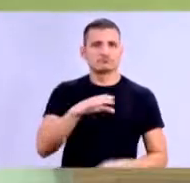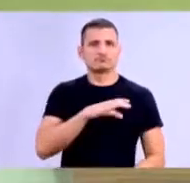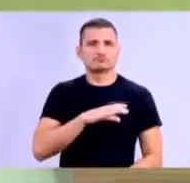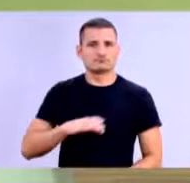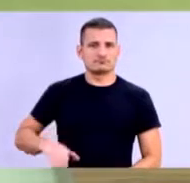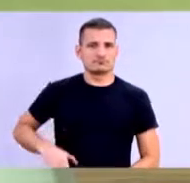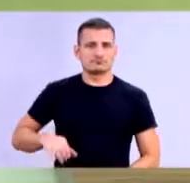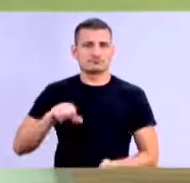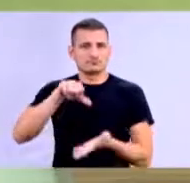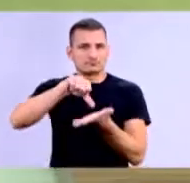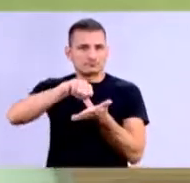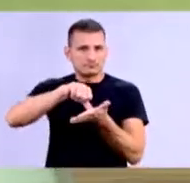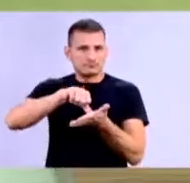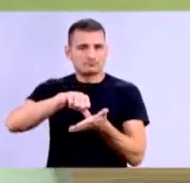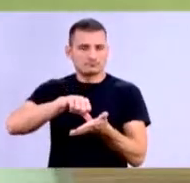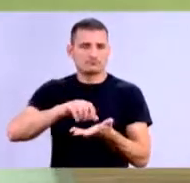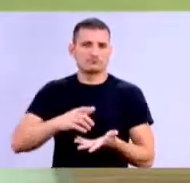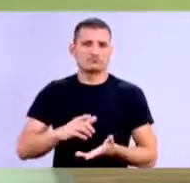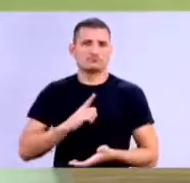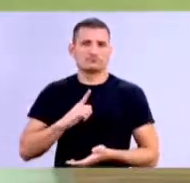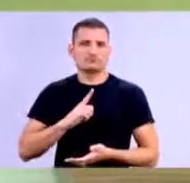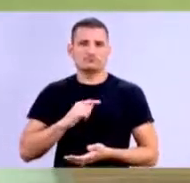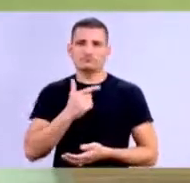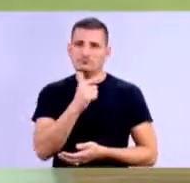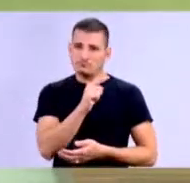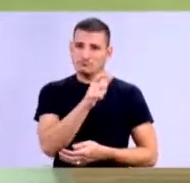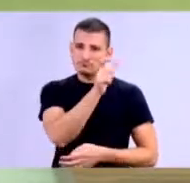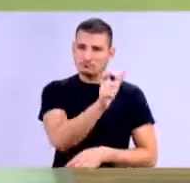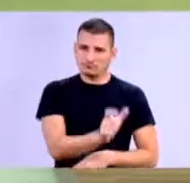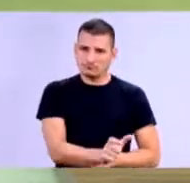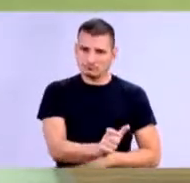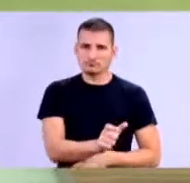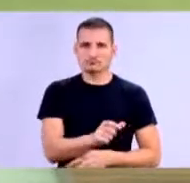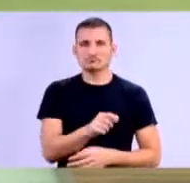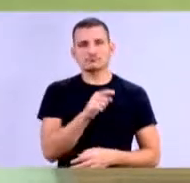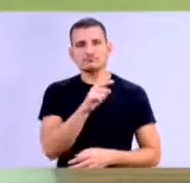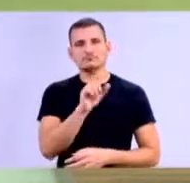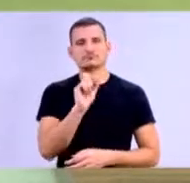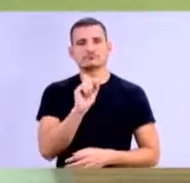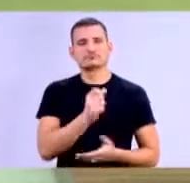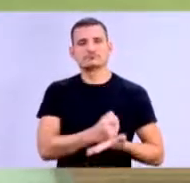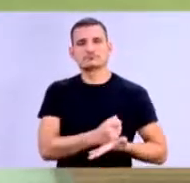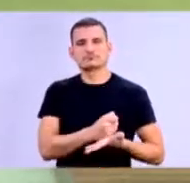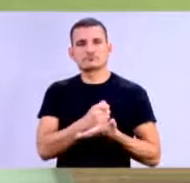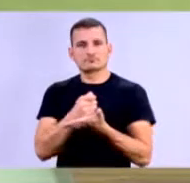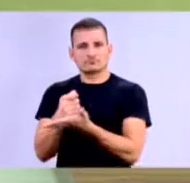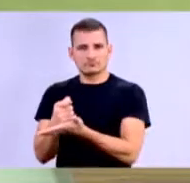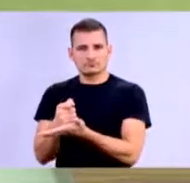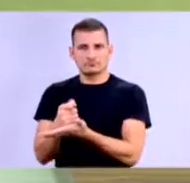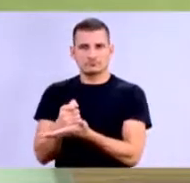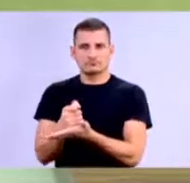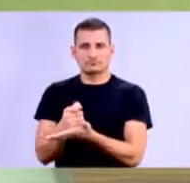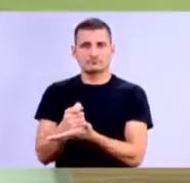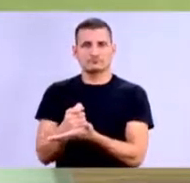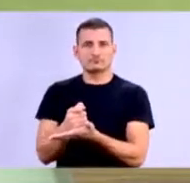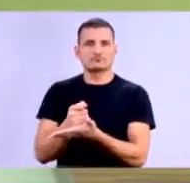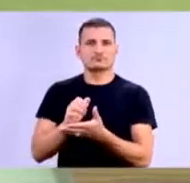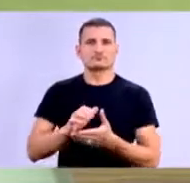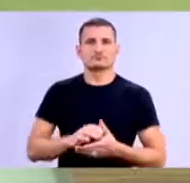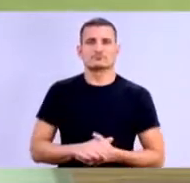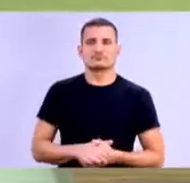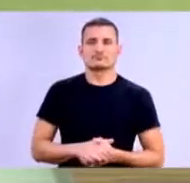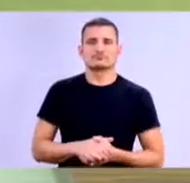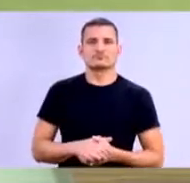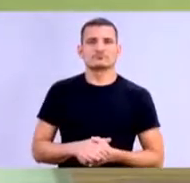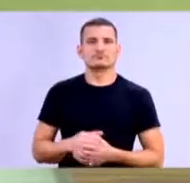polo, que tem outras figuras, outros sujeitos, eles dão um suporte com atenção maior